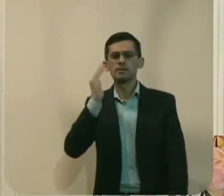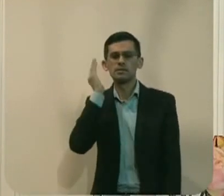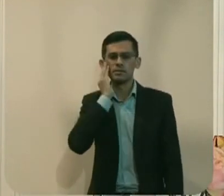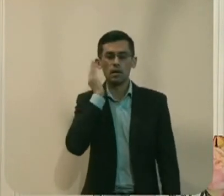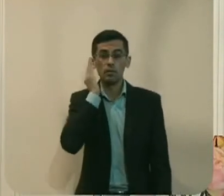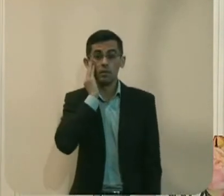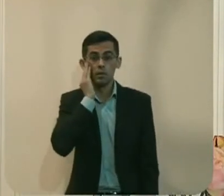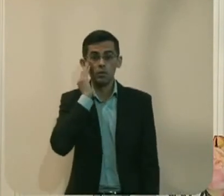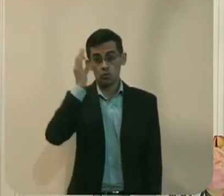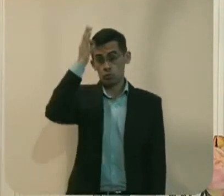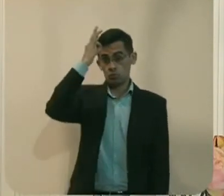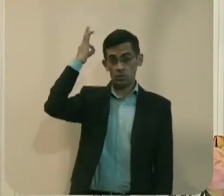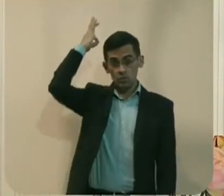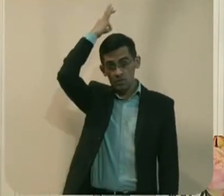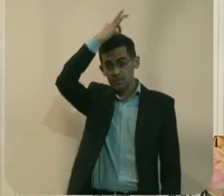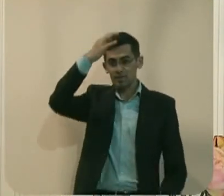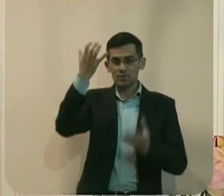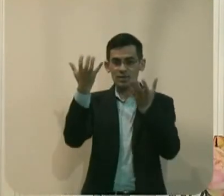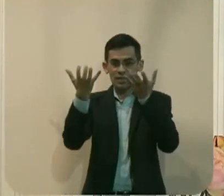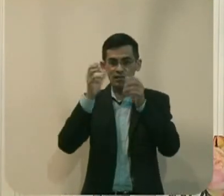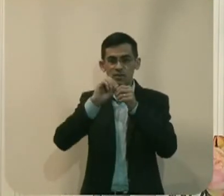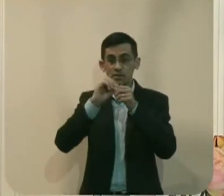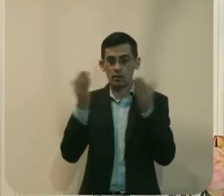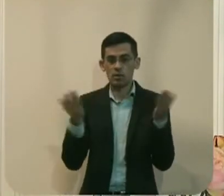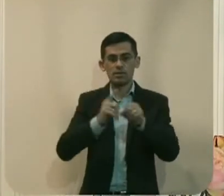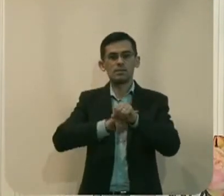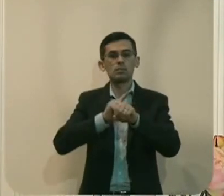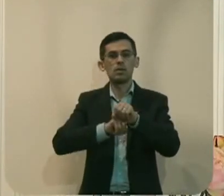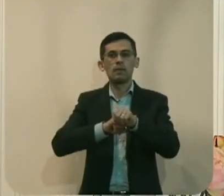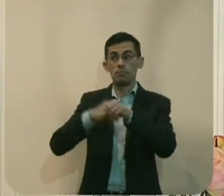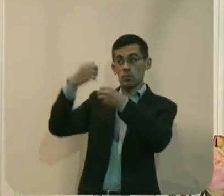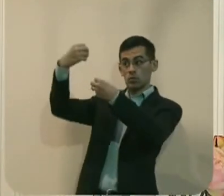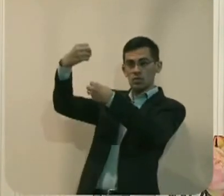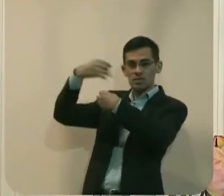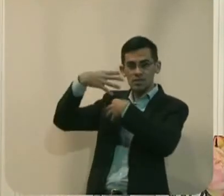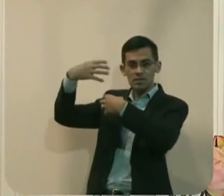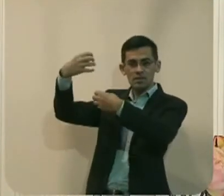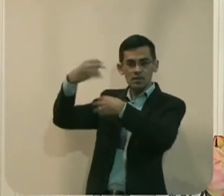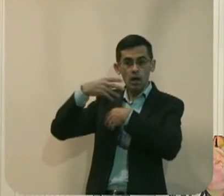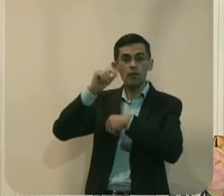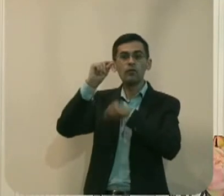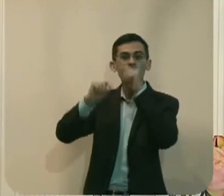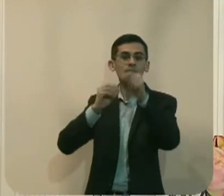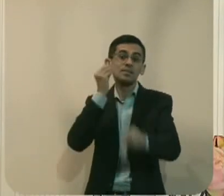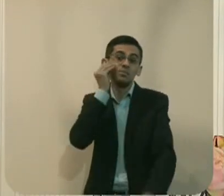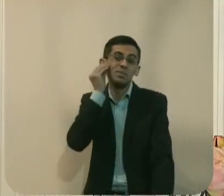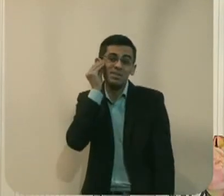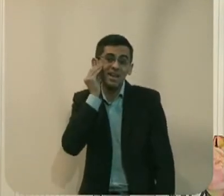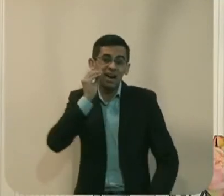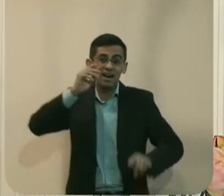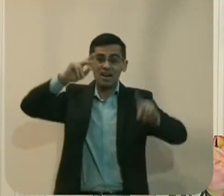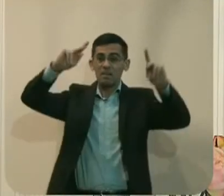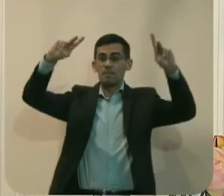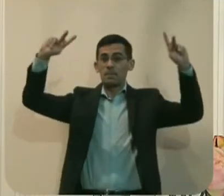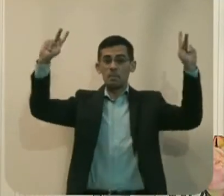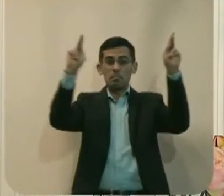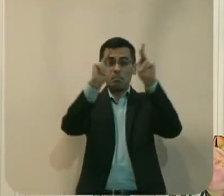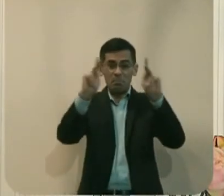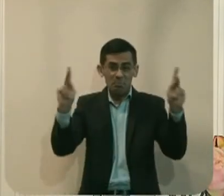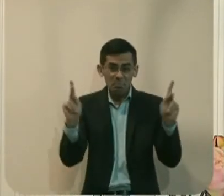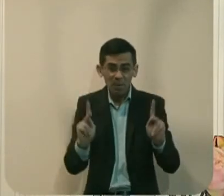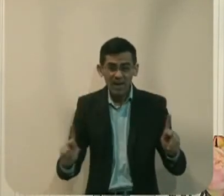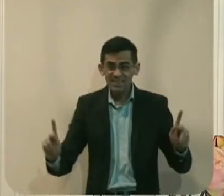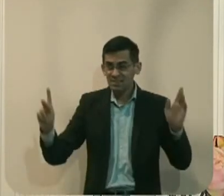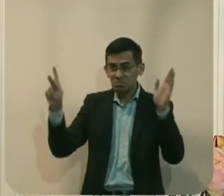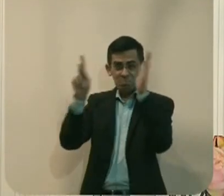o que o Espírito Santo quer fazer nessa hora é ensinar a gente a viver o shalom de Deus. O shalom de Deus é